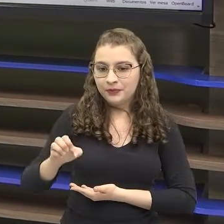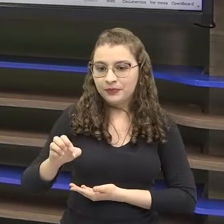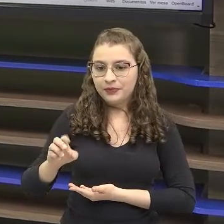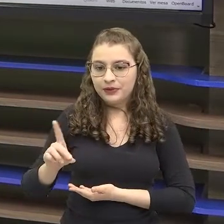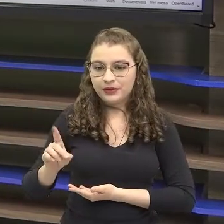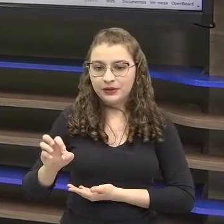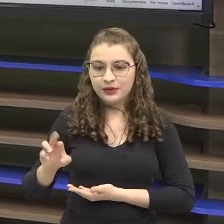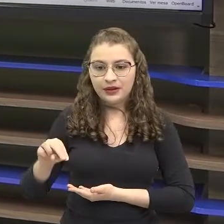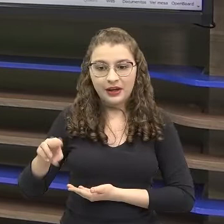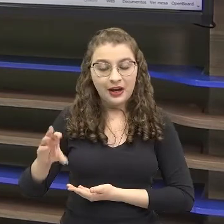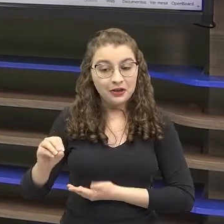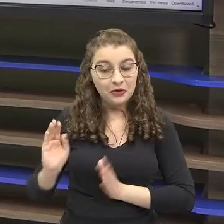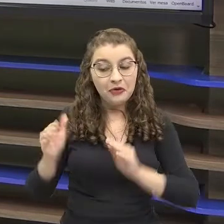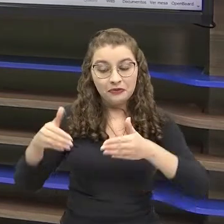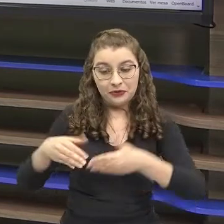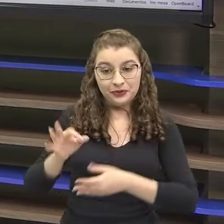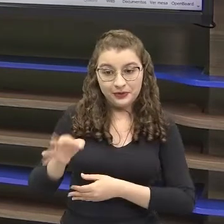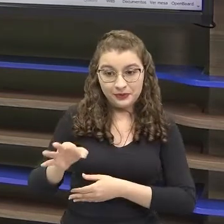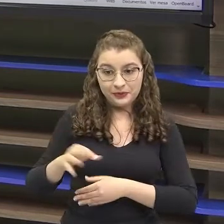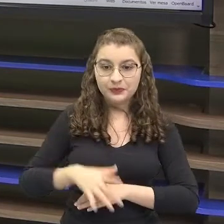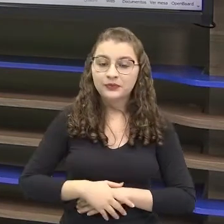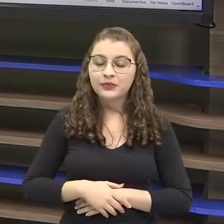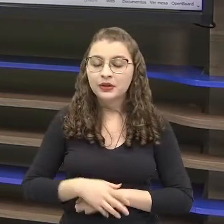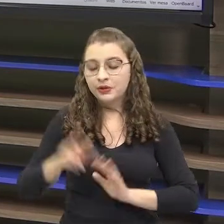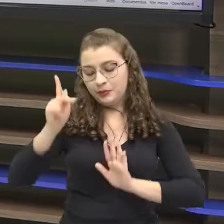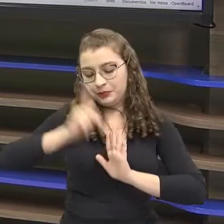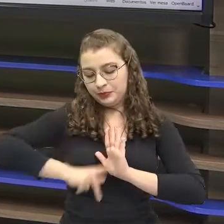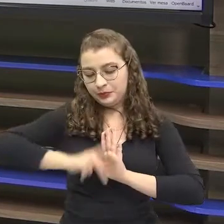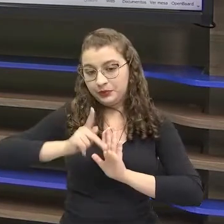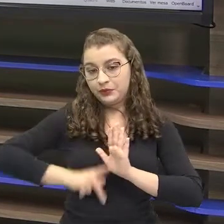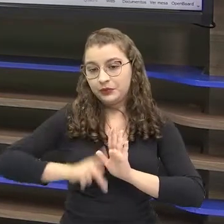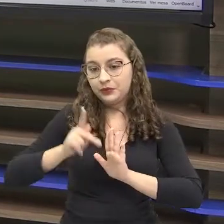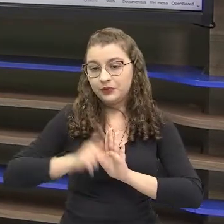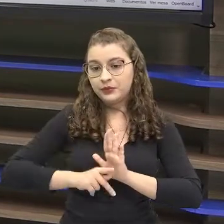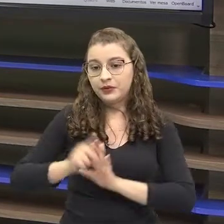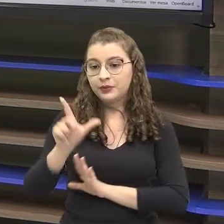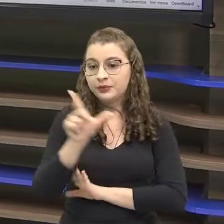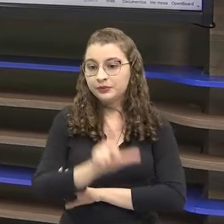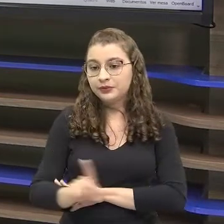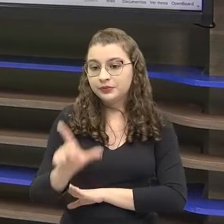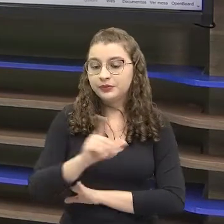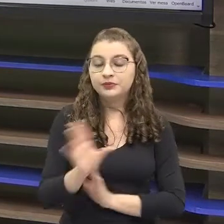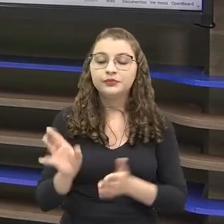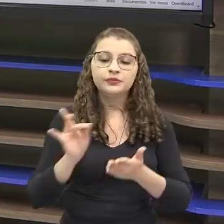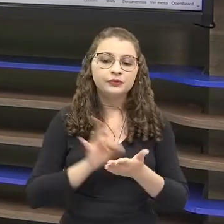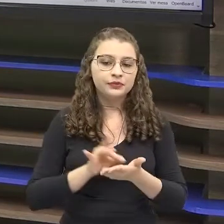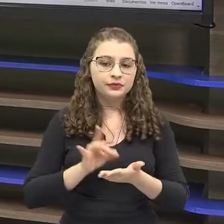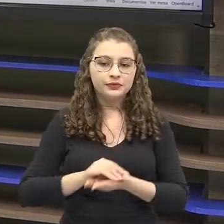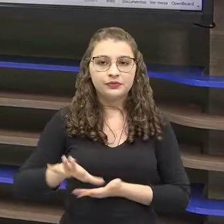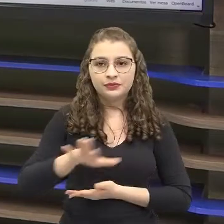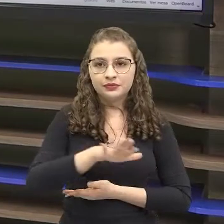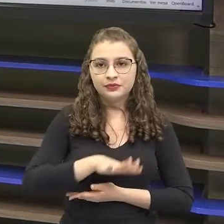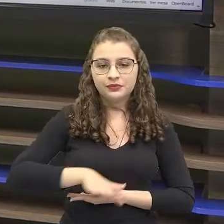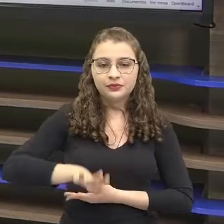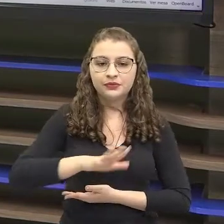sentido, ok? Então eles têm um projeto literário que essa primeira geração queria implantar na literatura e nas artes plásticas brasileiras.